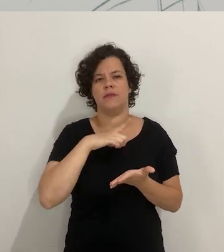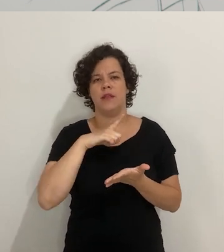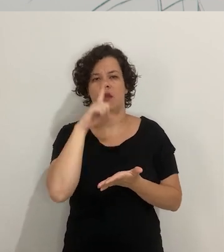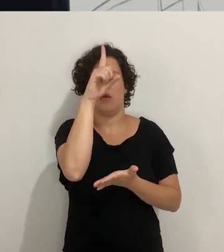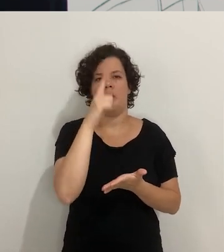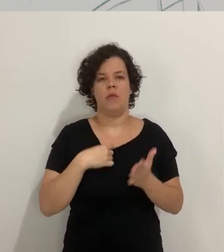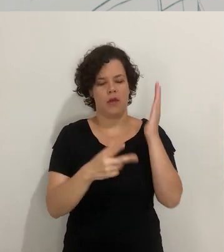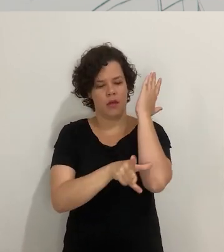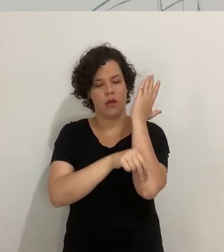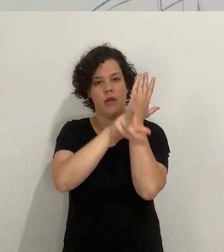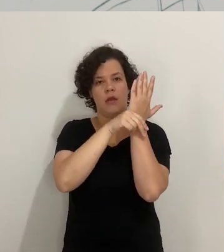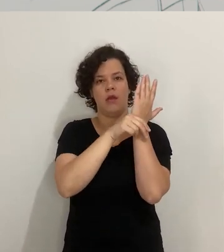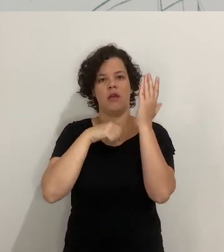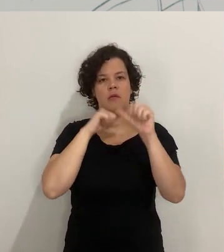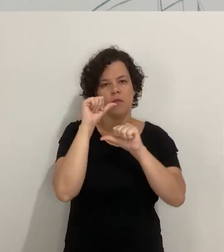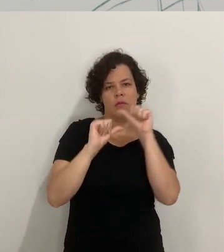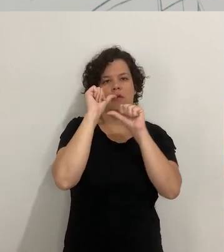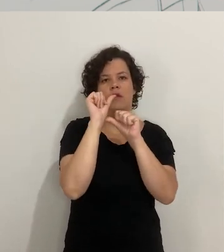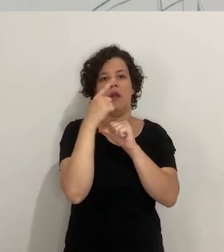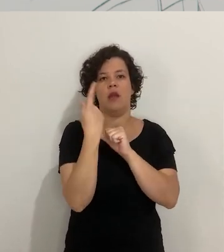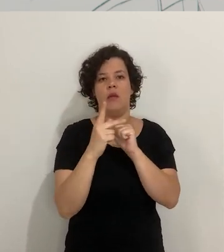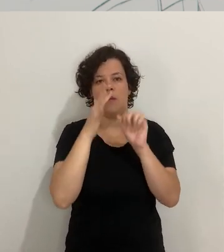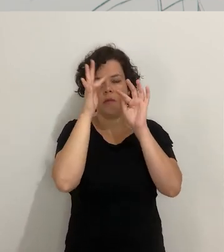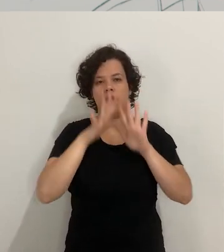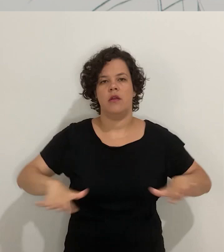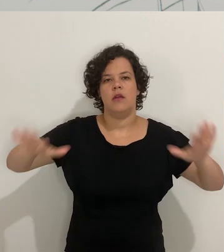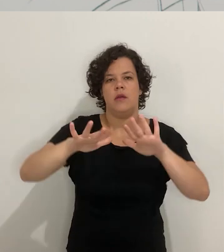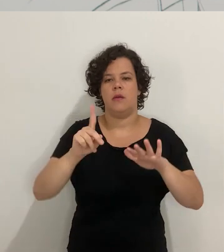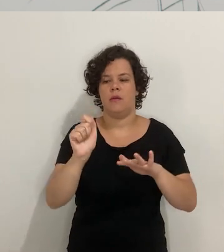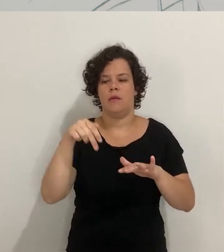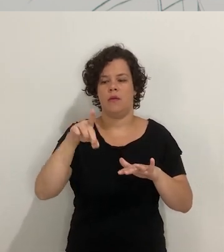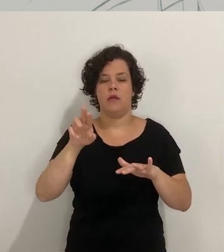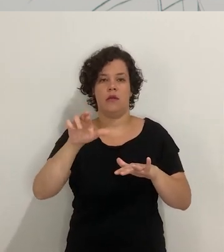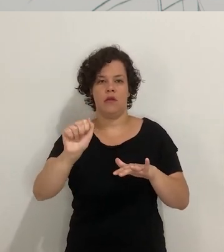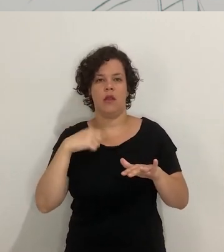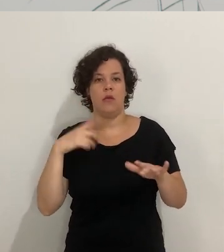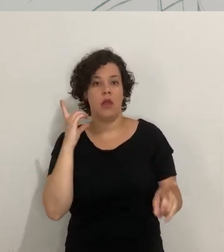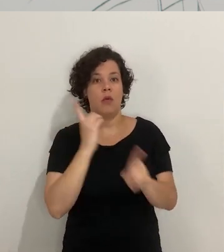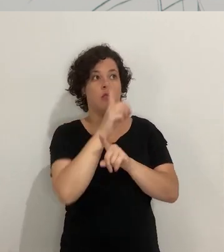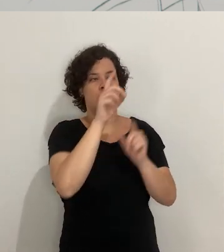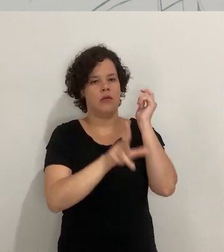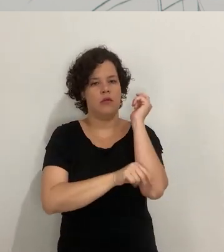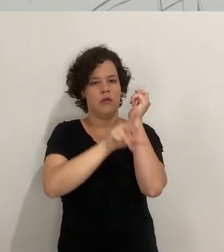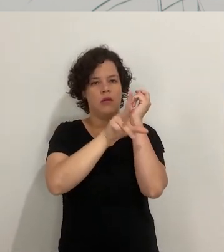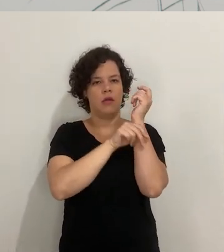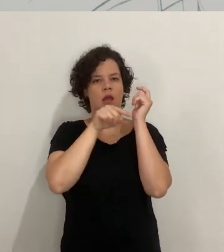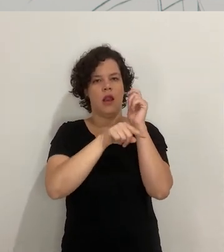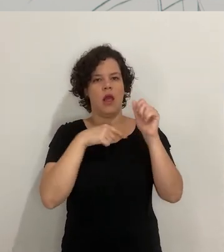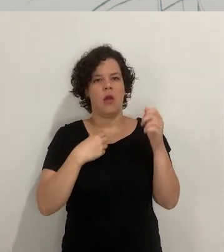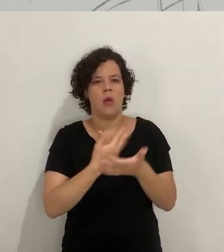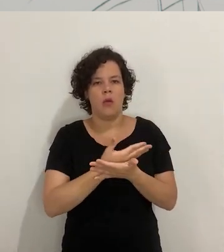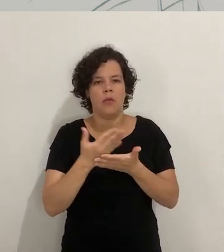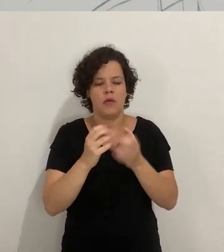de uma cigarrinha que diz, é um jardim de Pandora. Quando eu encontro essa cigarra, ela está num processo de